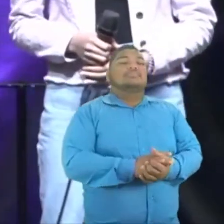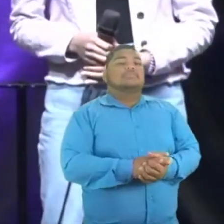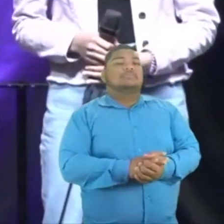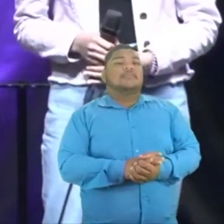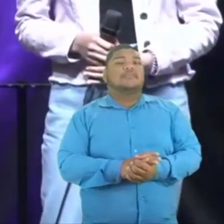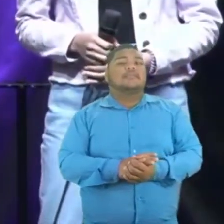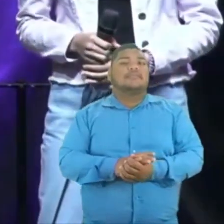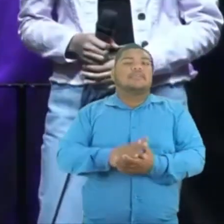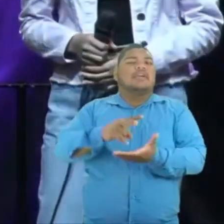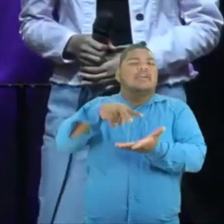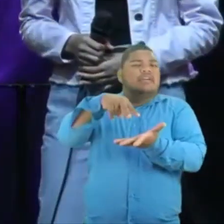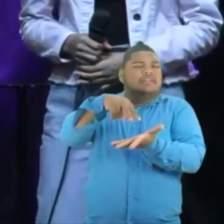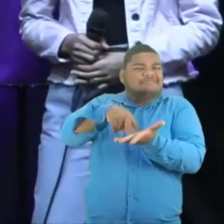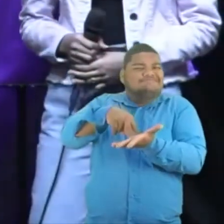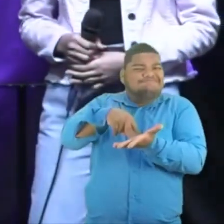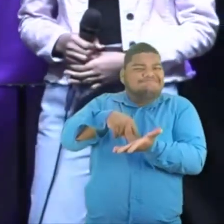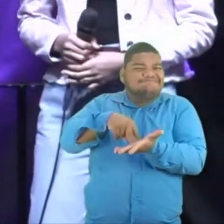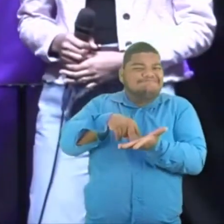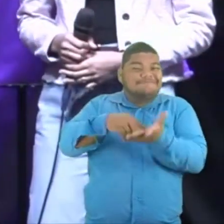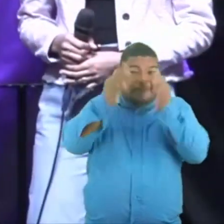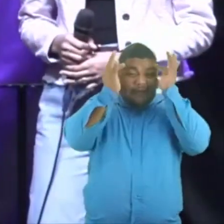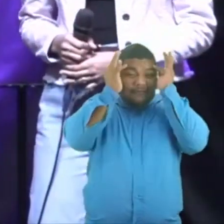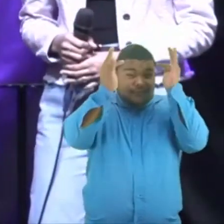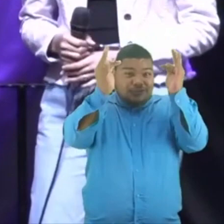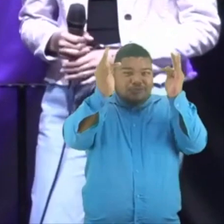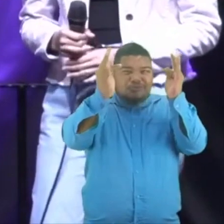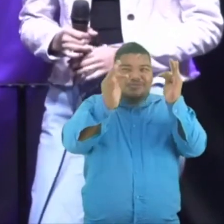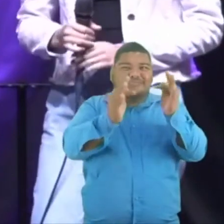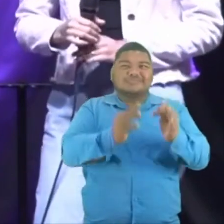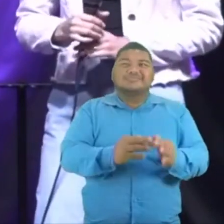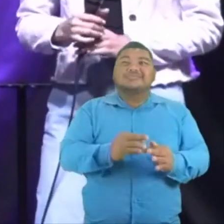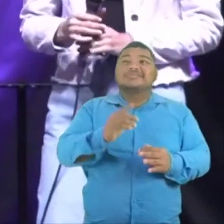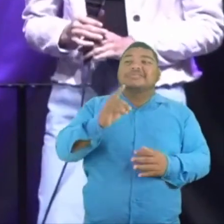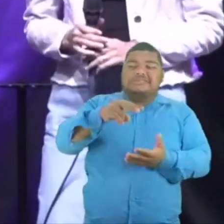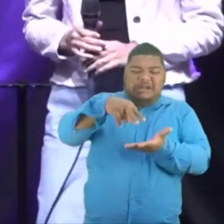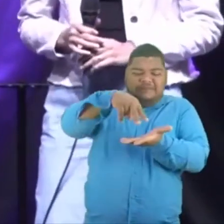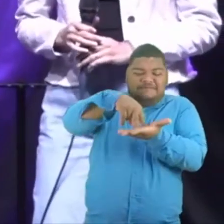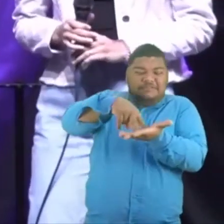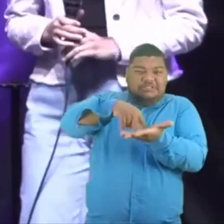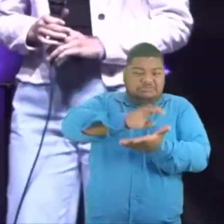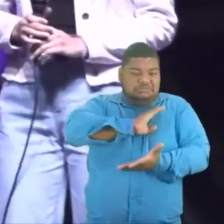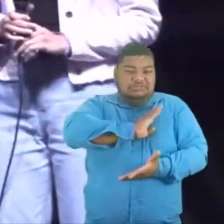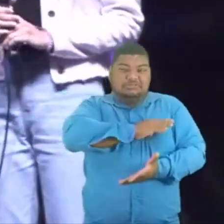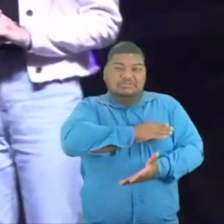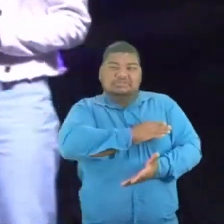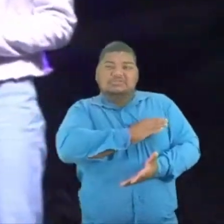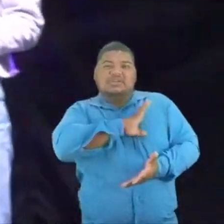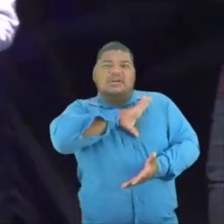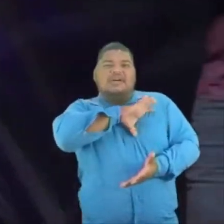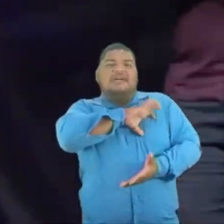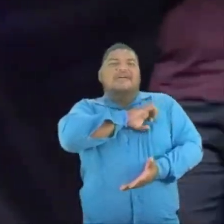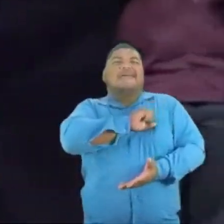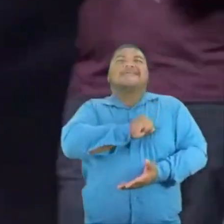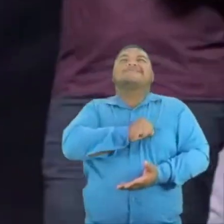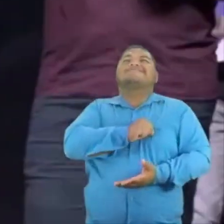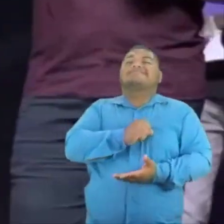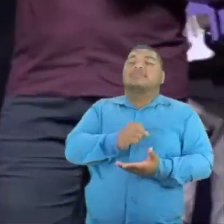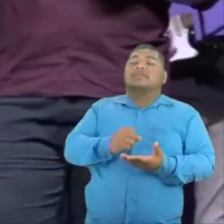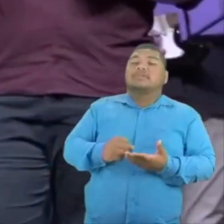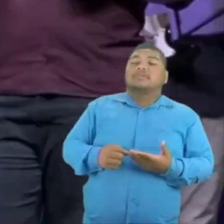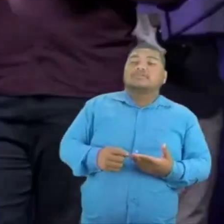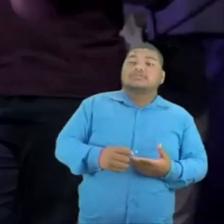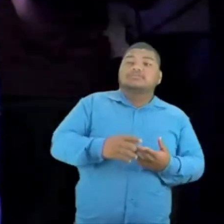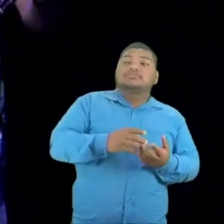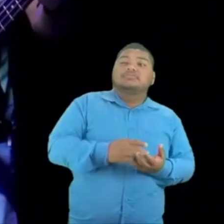permanece fiel para conosco. Ele permanece nos amando, nos corrigindo, nos exortando.